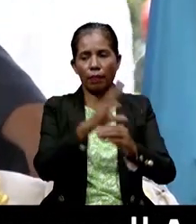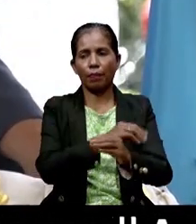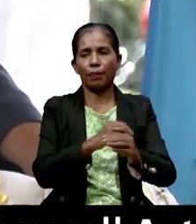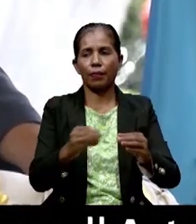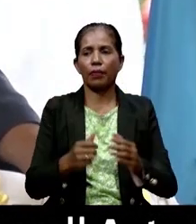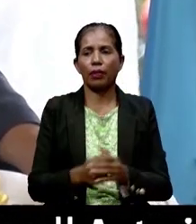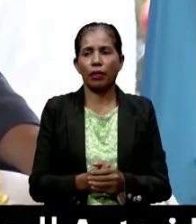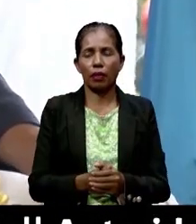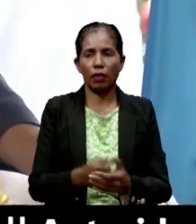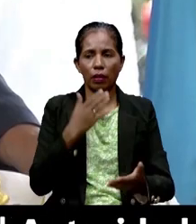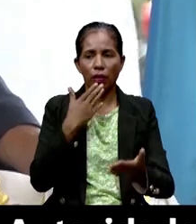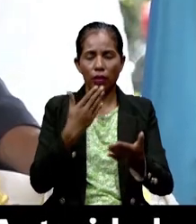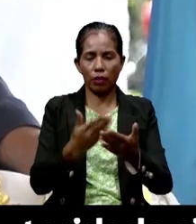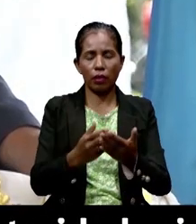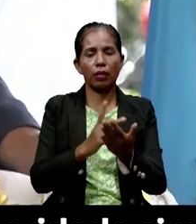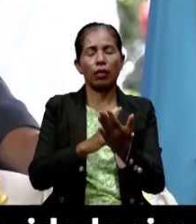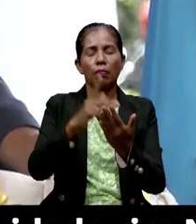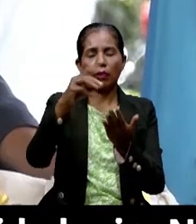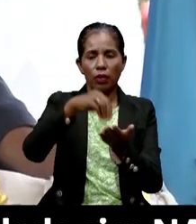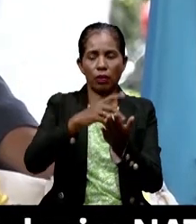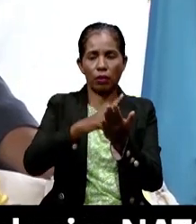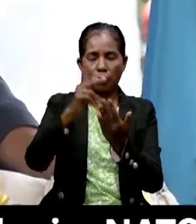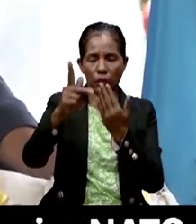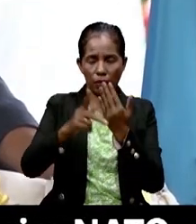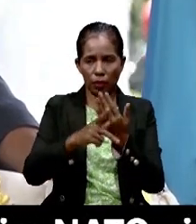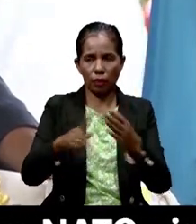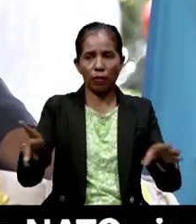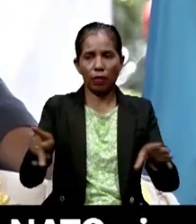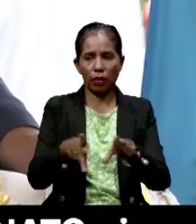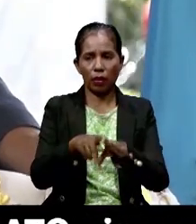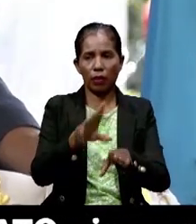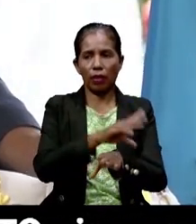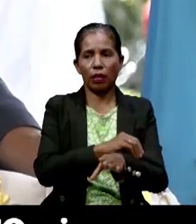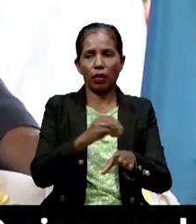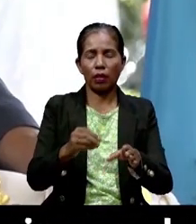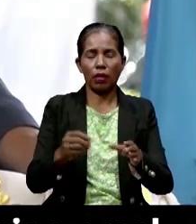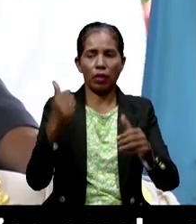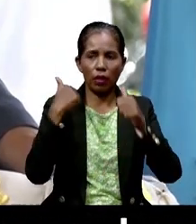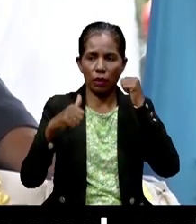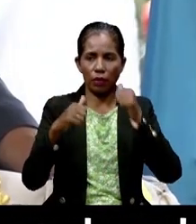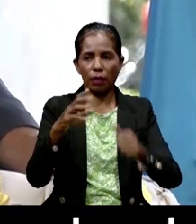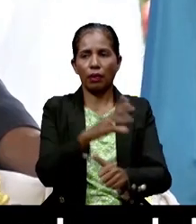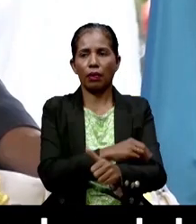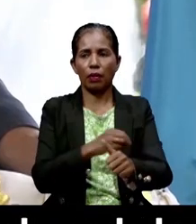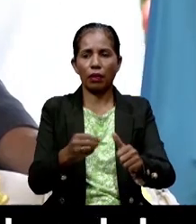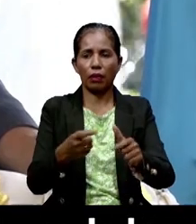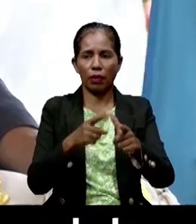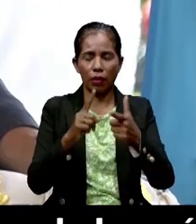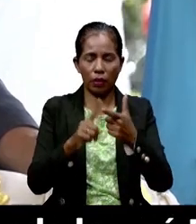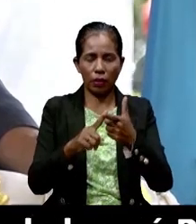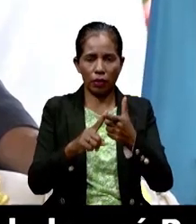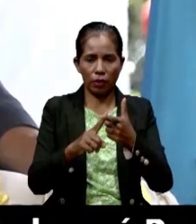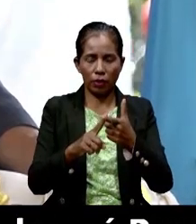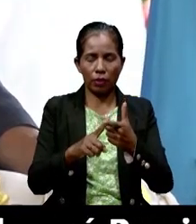são a base deste programa. Ao participarem de todas as atividades de curso ministrado